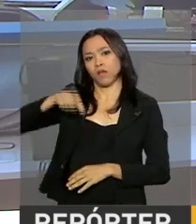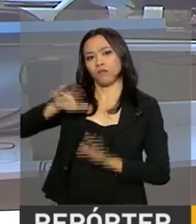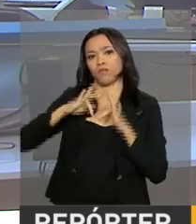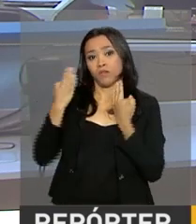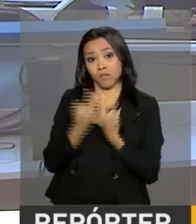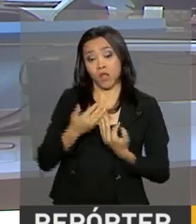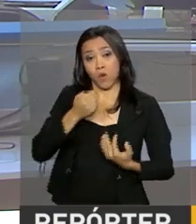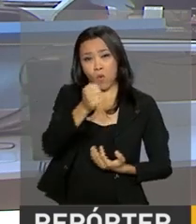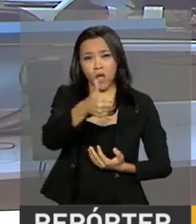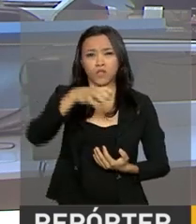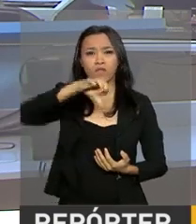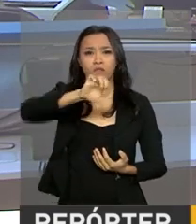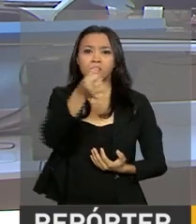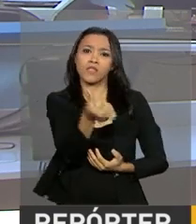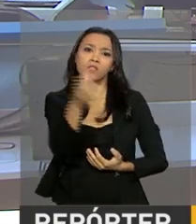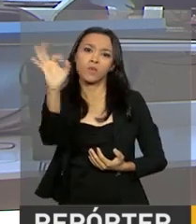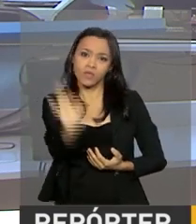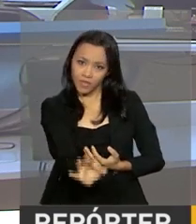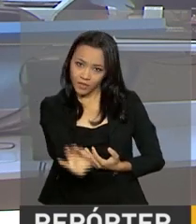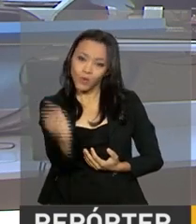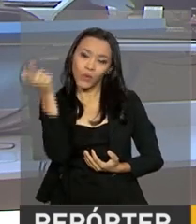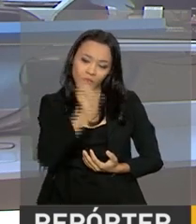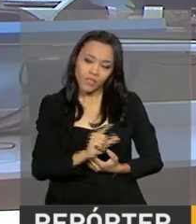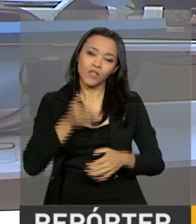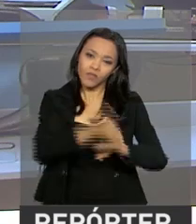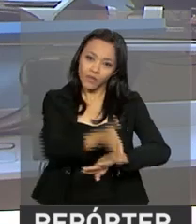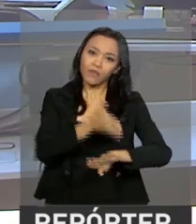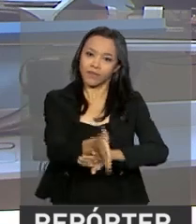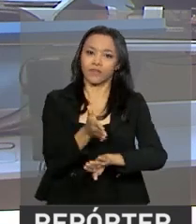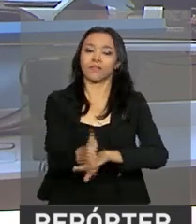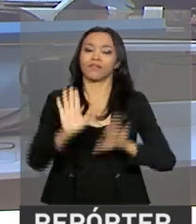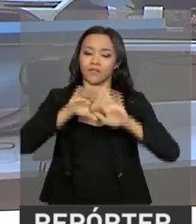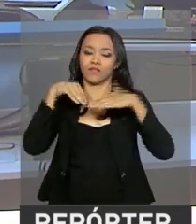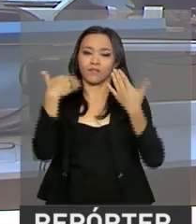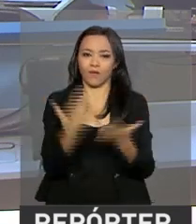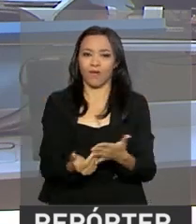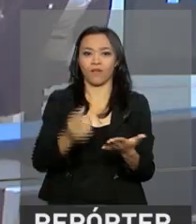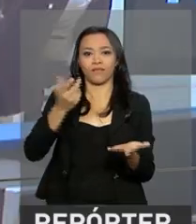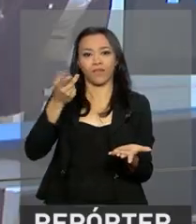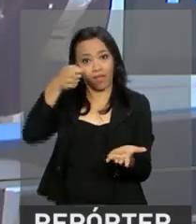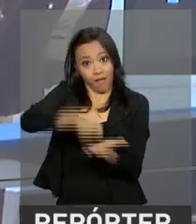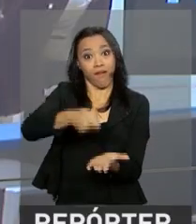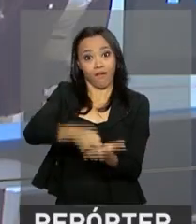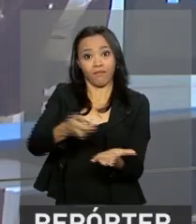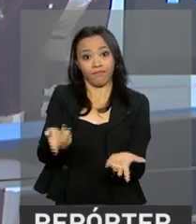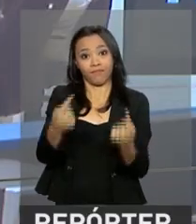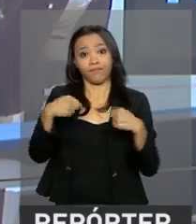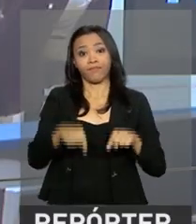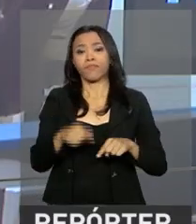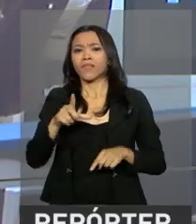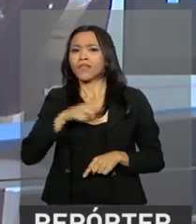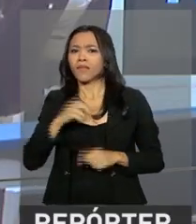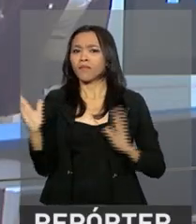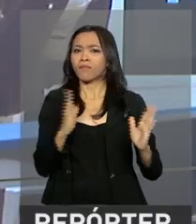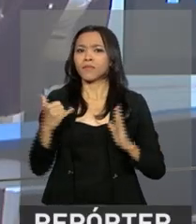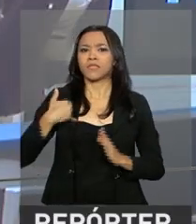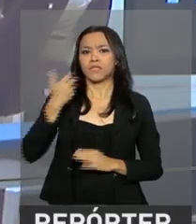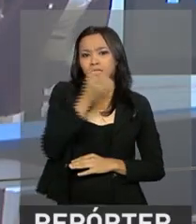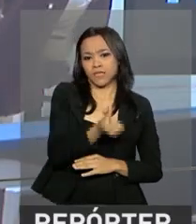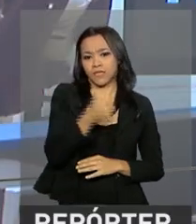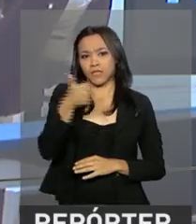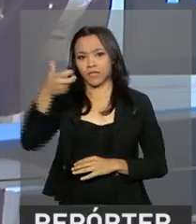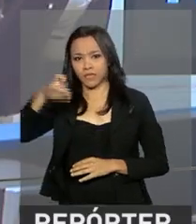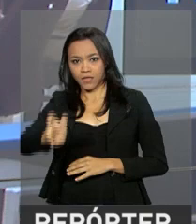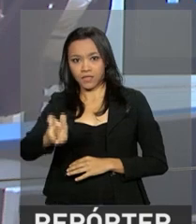96% dos jovens cumpriram o mínimo exigido de presença no caso de quem tem entre 6 e 15